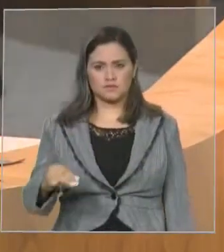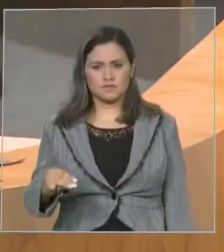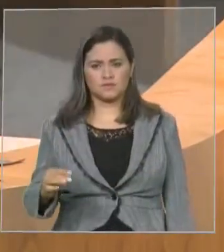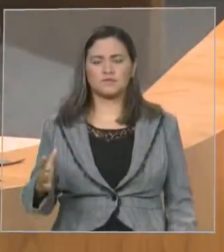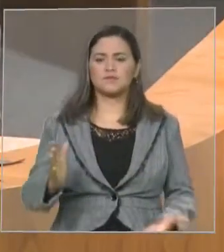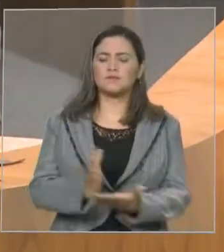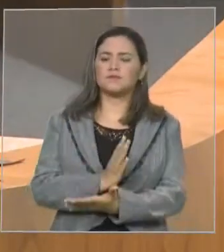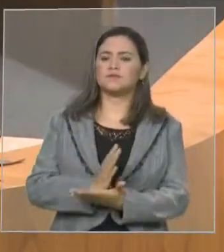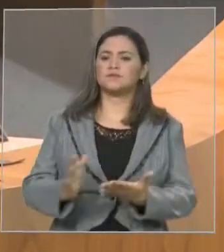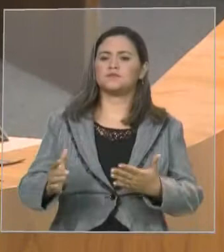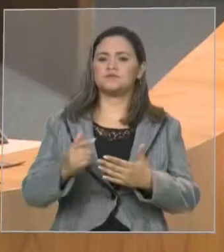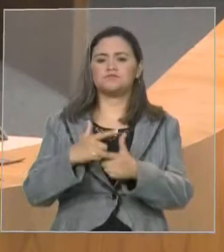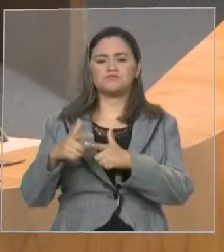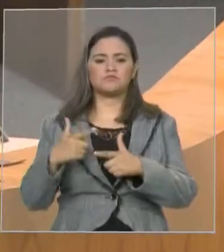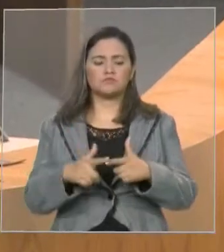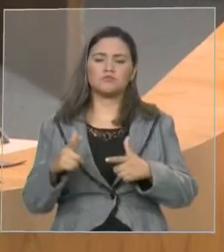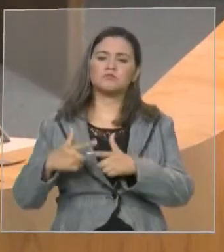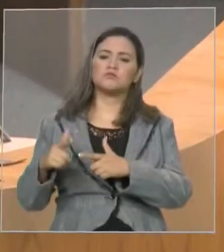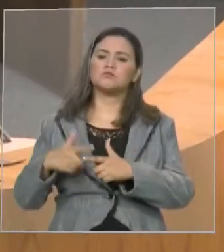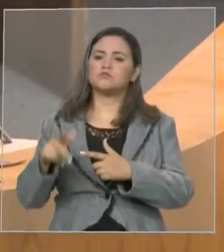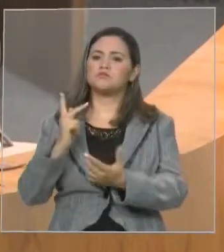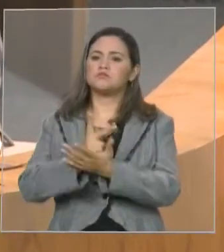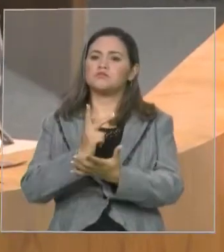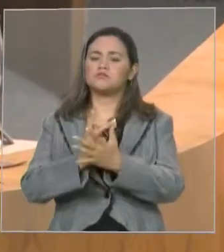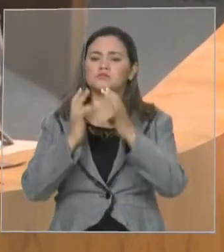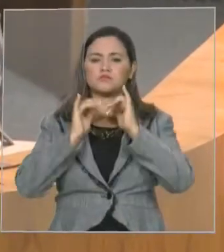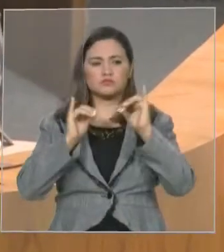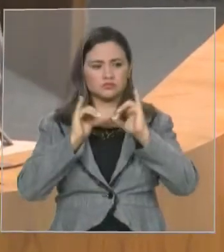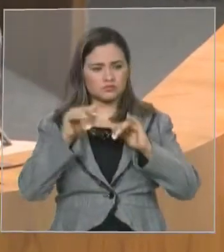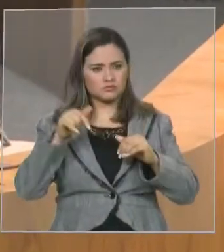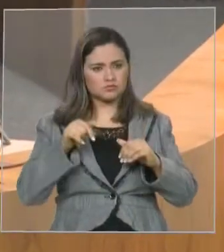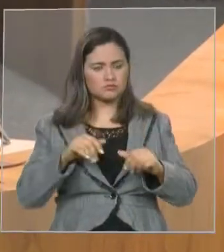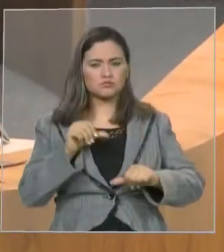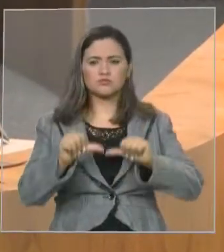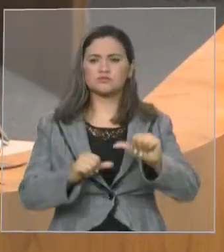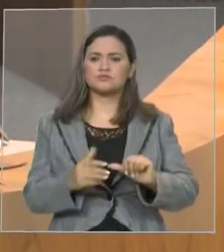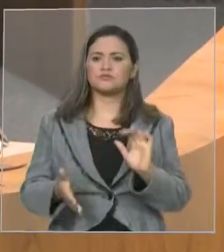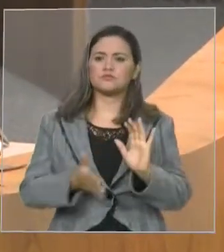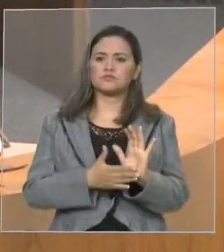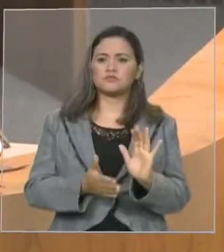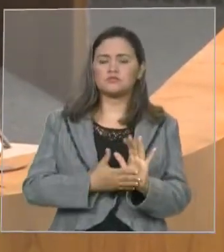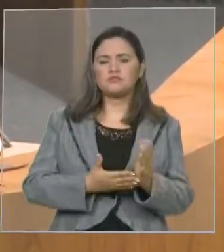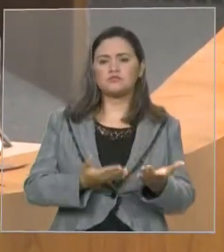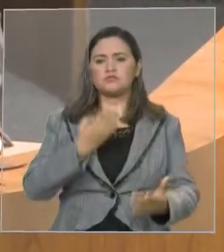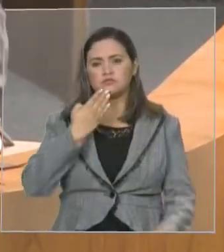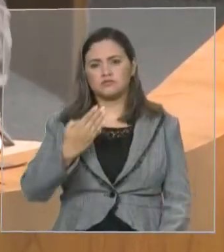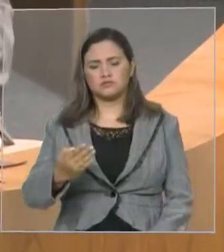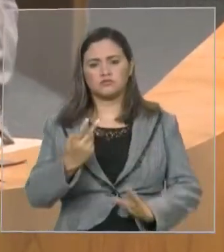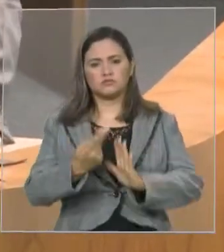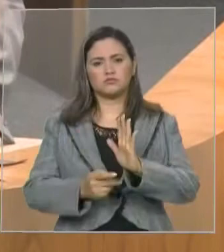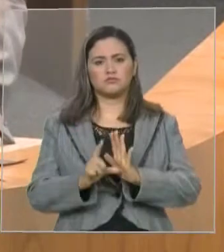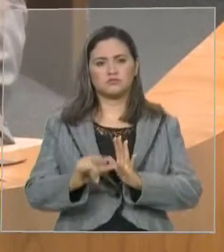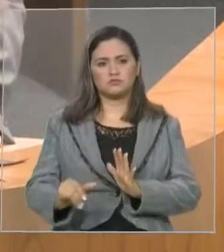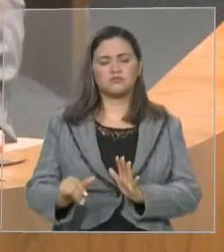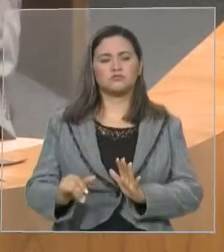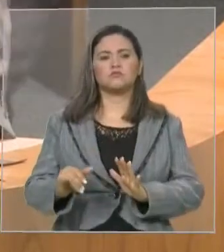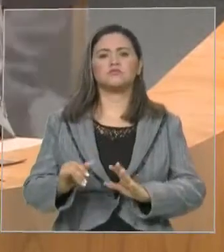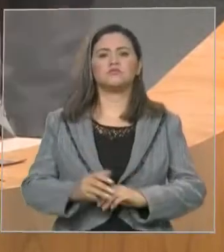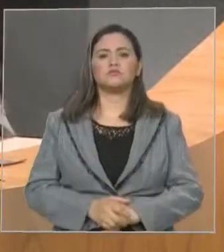nós sempre trazemos a esta casa, transformando em requerimento, em indicações, em projetos de leis, ouvindo a sociedade de forma em